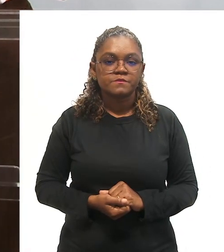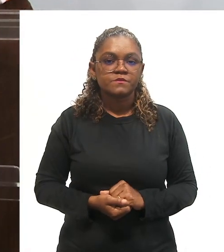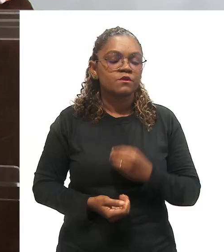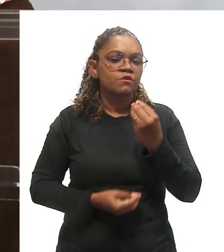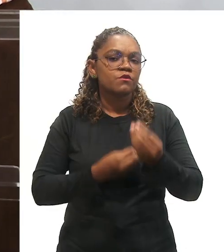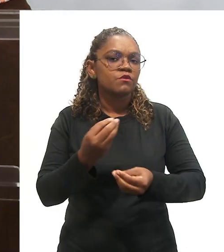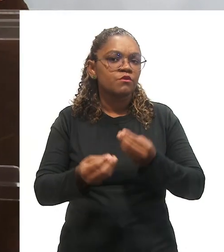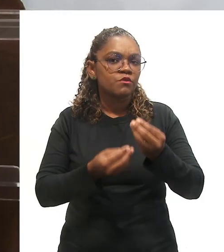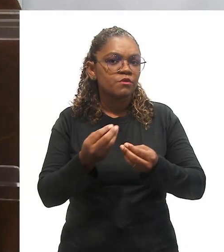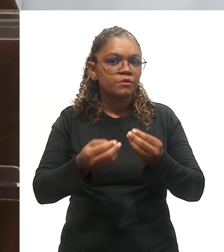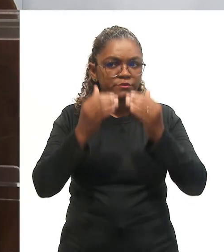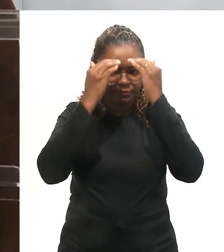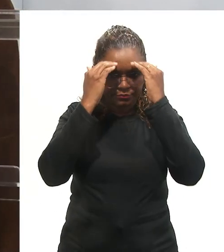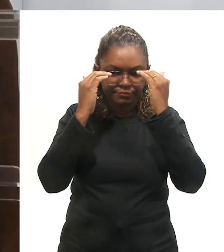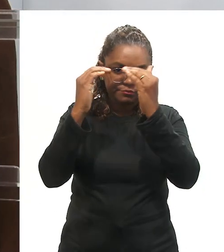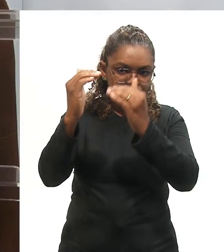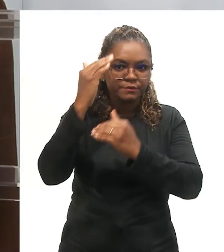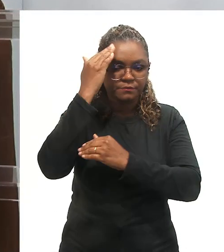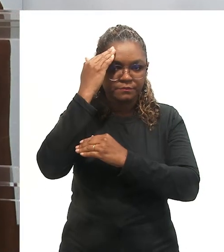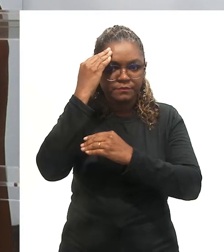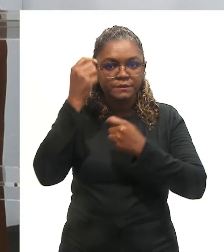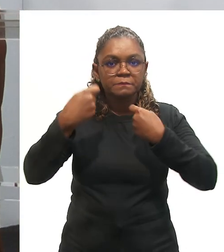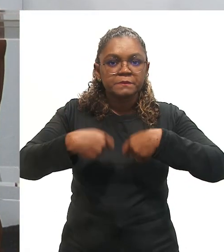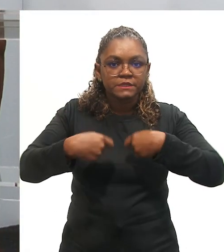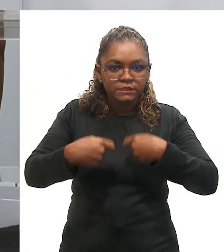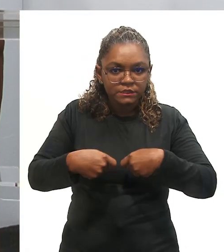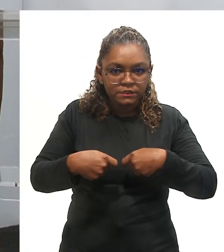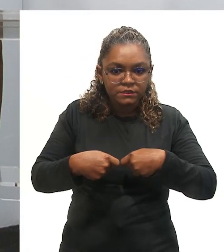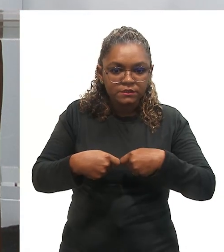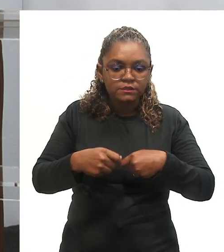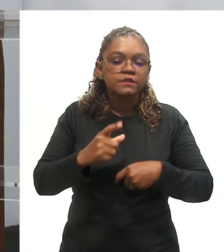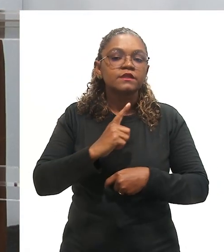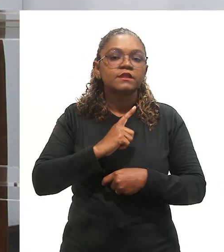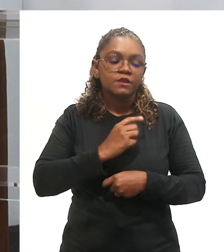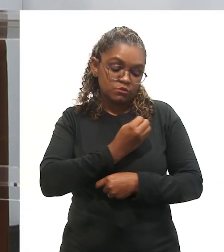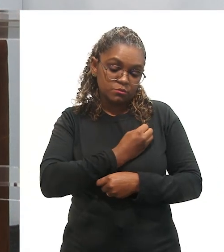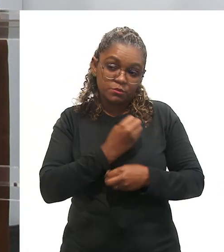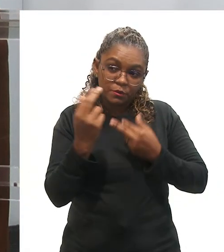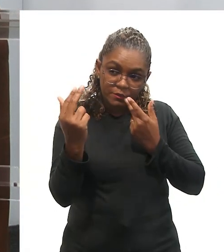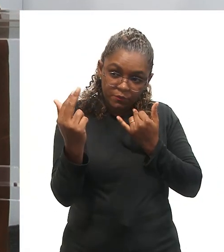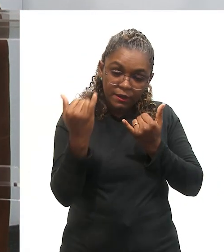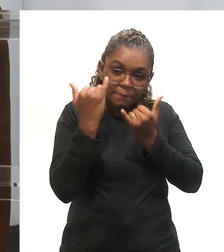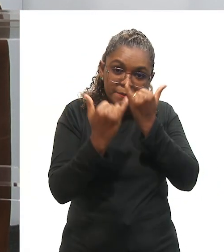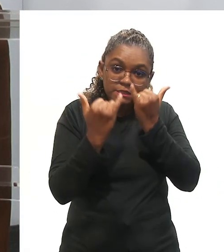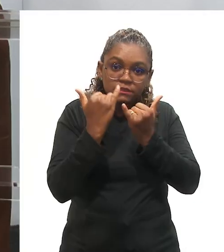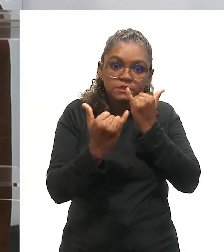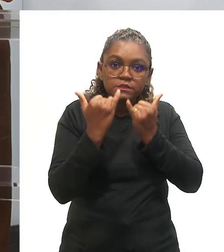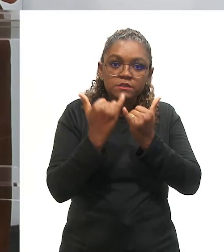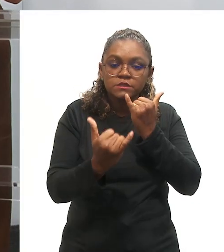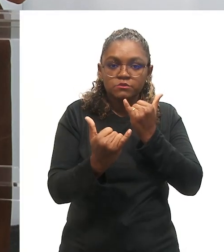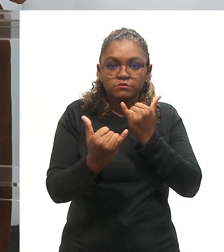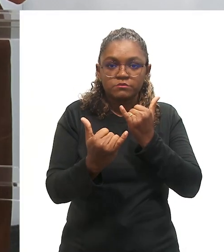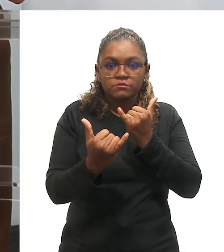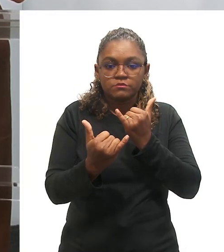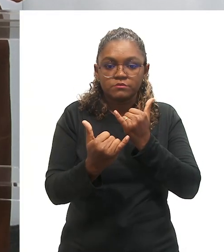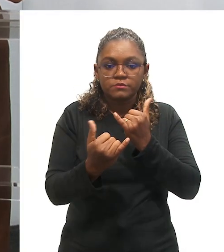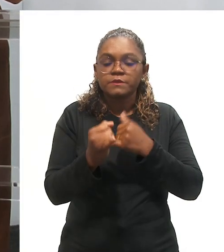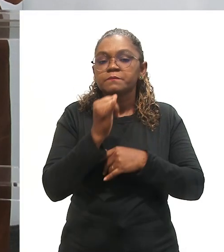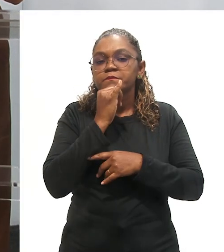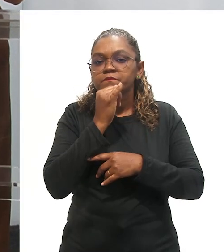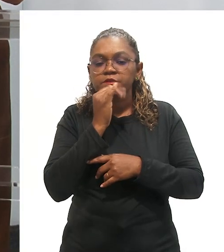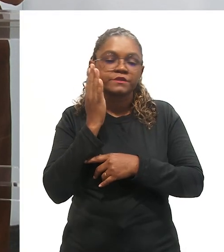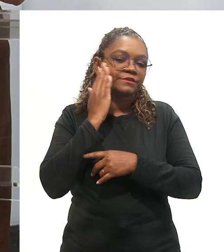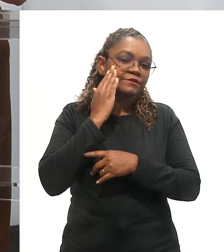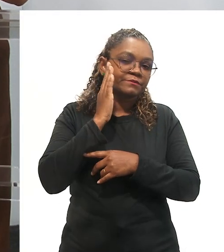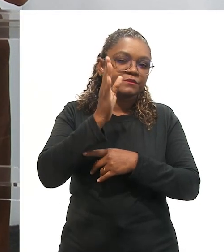Como você é subordinado a uma outra unidade gestora, vocês vão ter um número parecido. Então, quem já tem